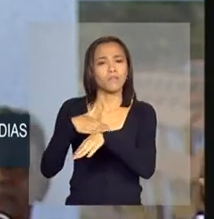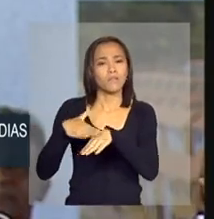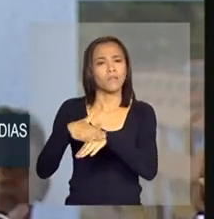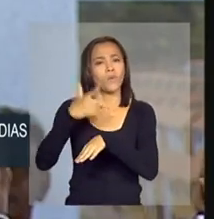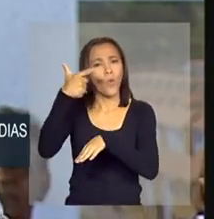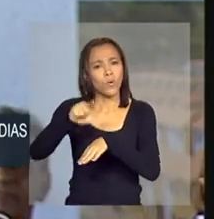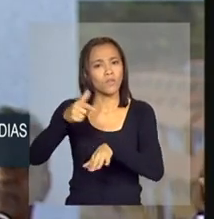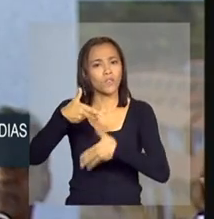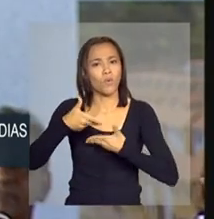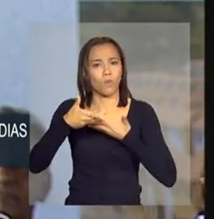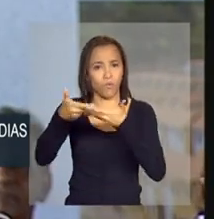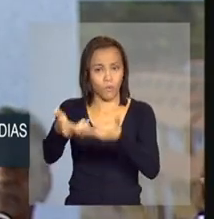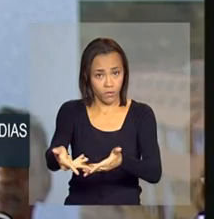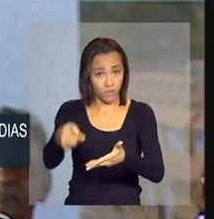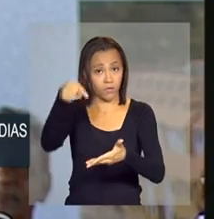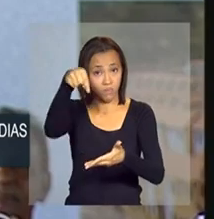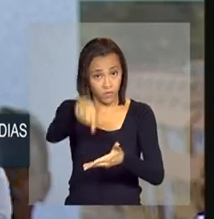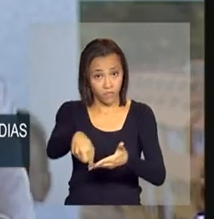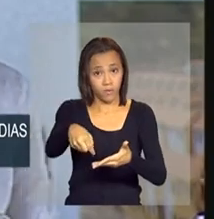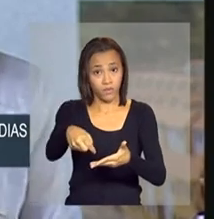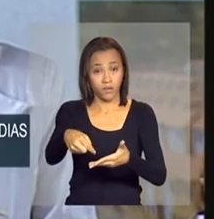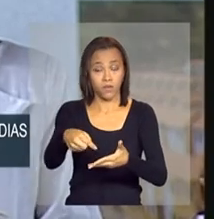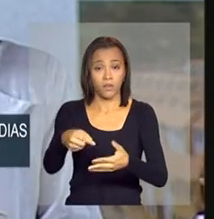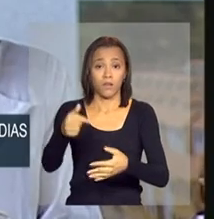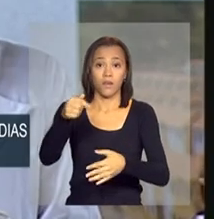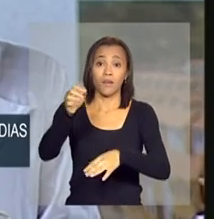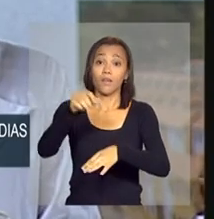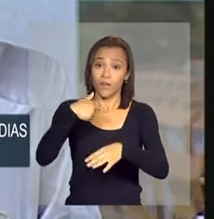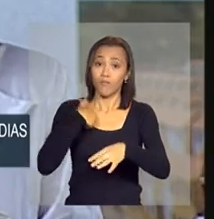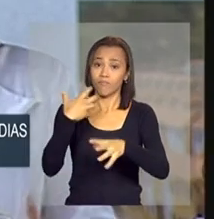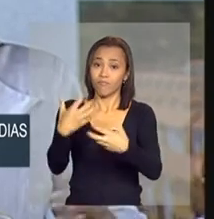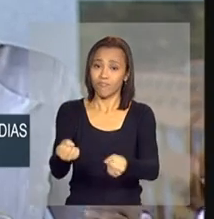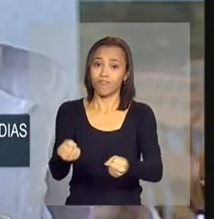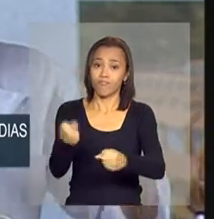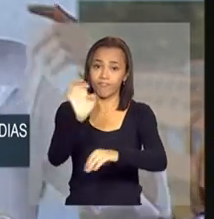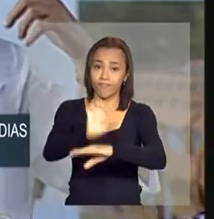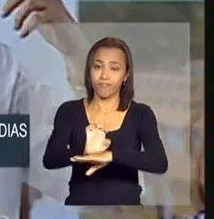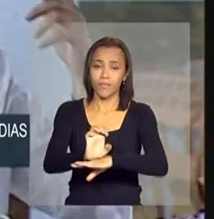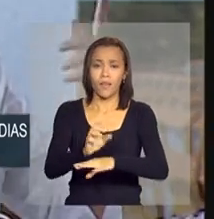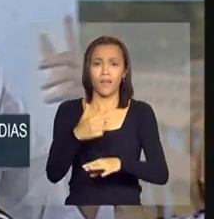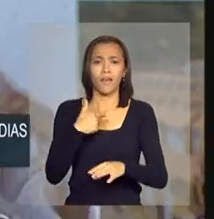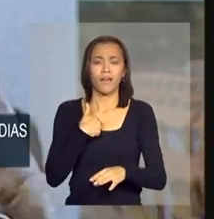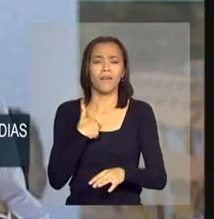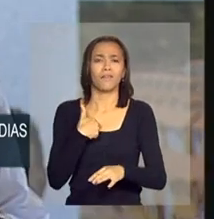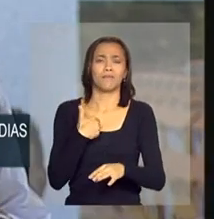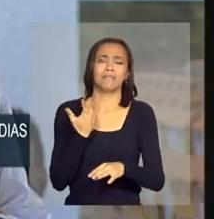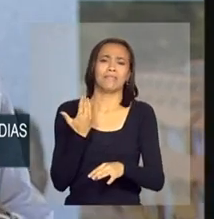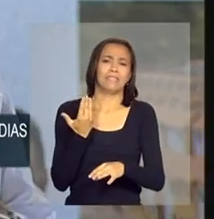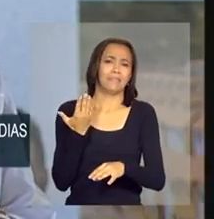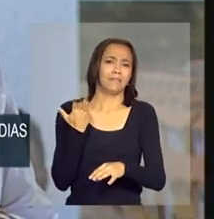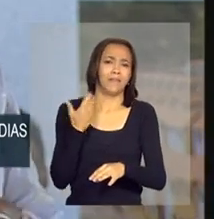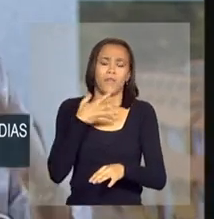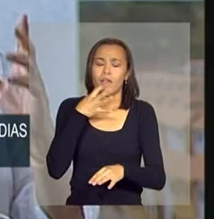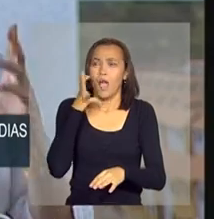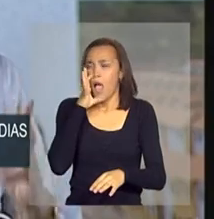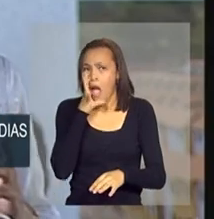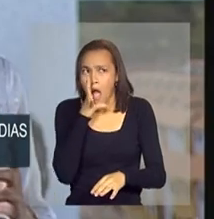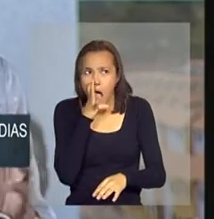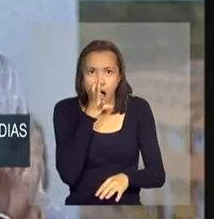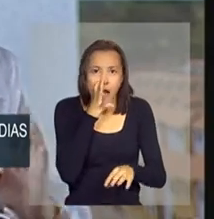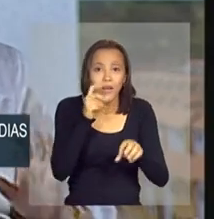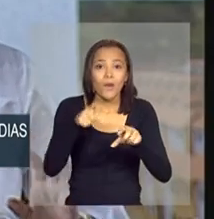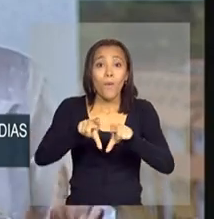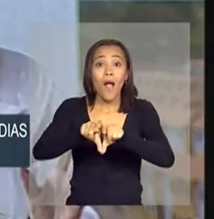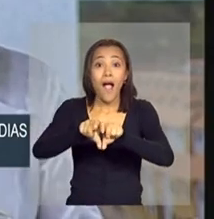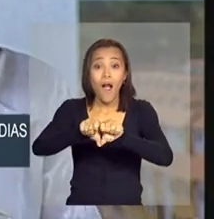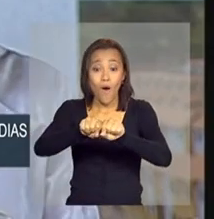vez convidada para vir aqui e aceitei eu fiquei aquela vez muito impressionada com